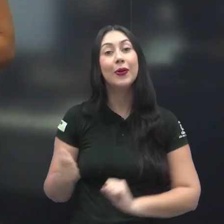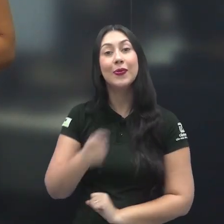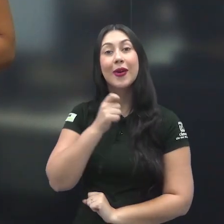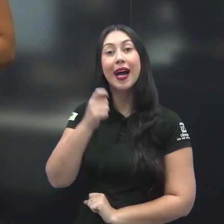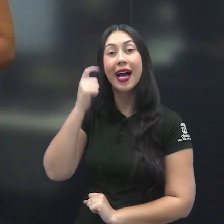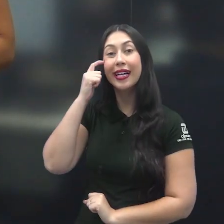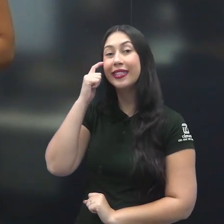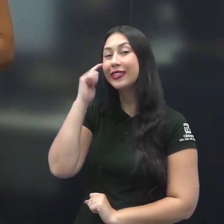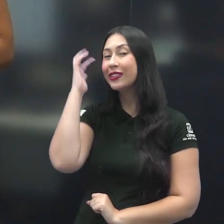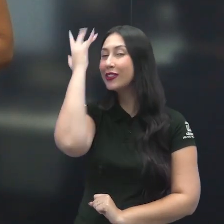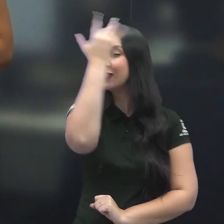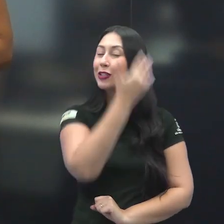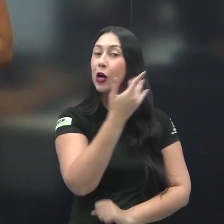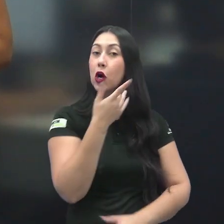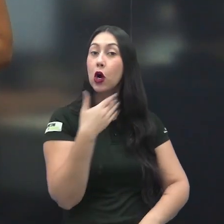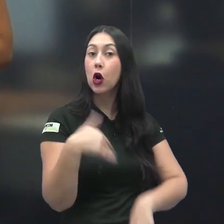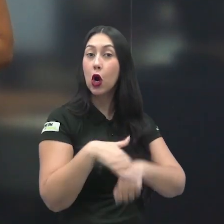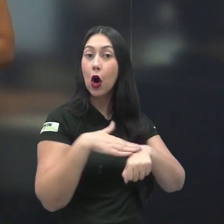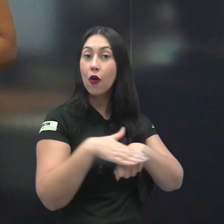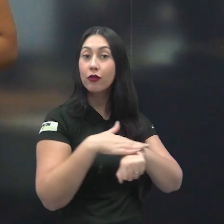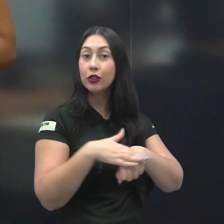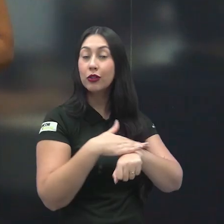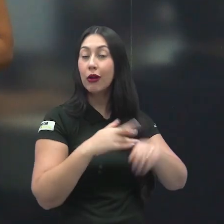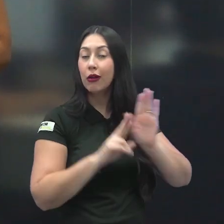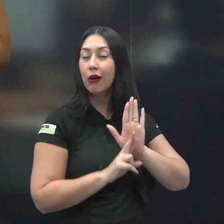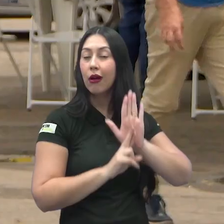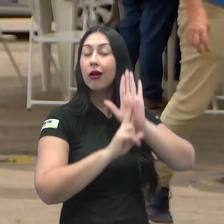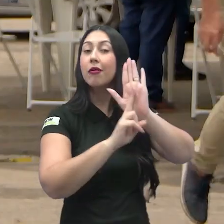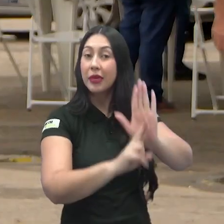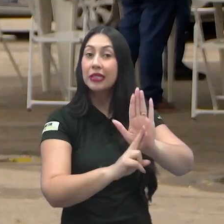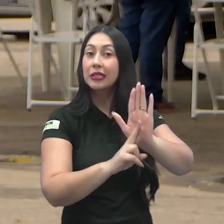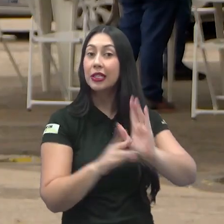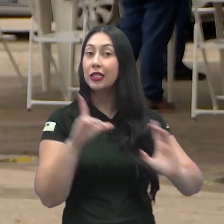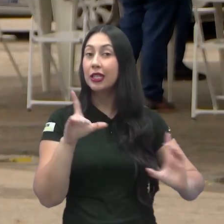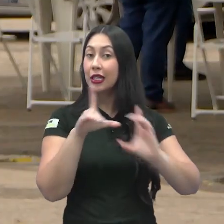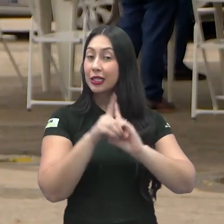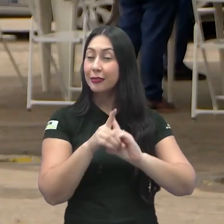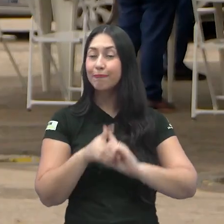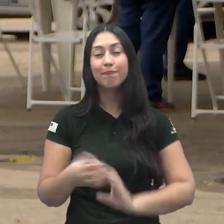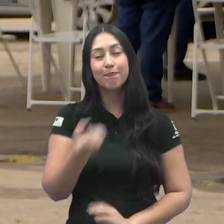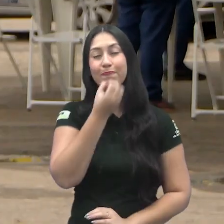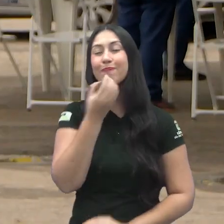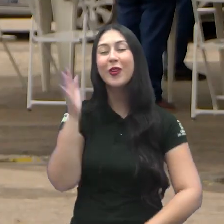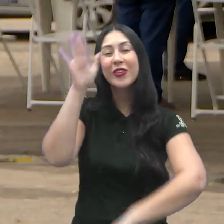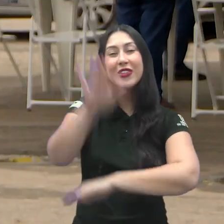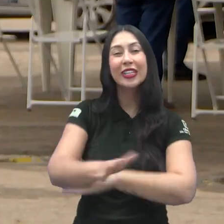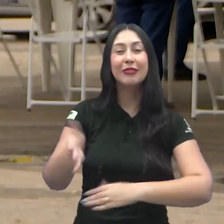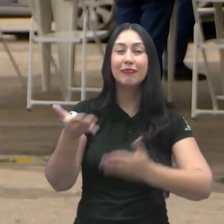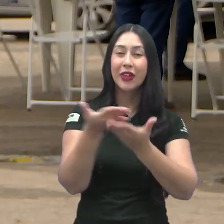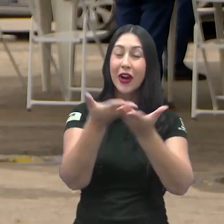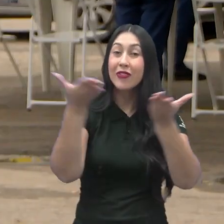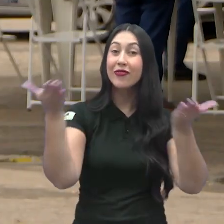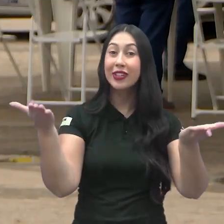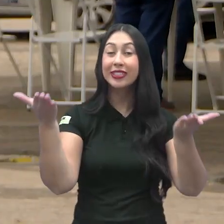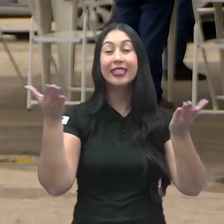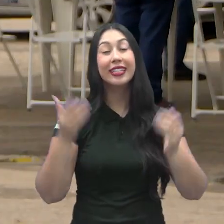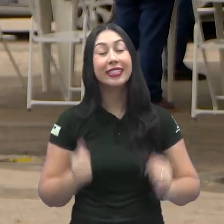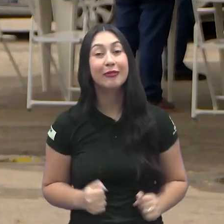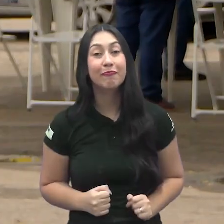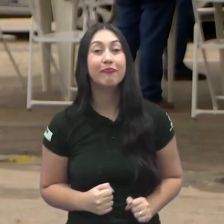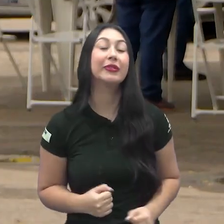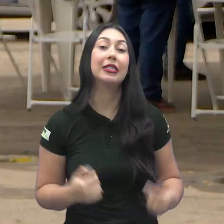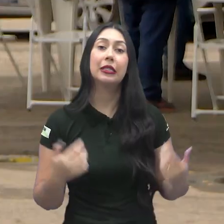motorista, Eduardo Campos conversou com o porta-voz do Detran. Fala, Júlia, ótima tarde para você, para todos ligados no